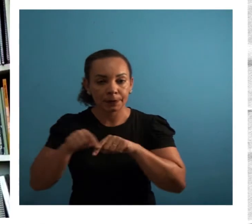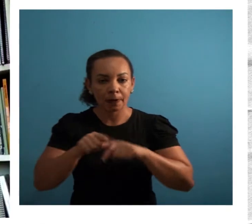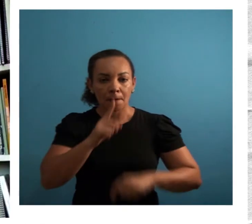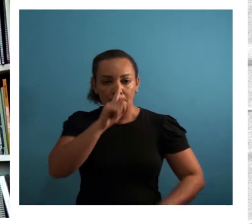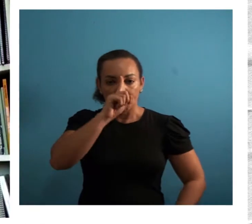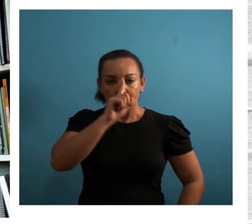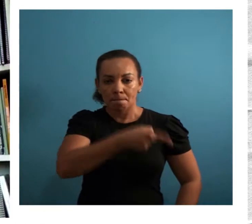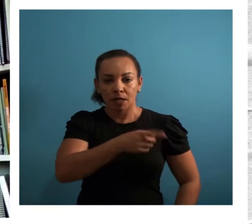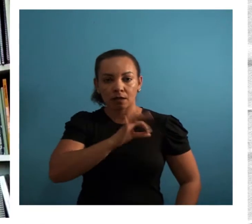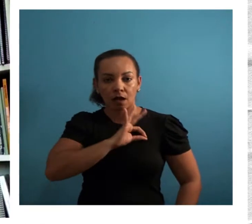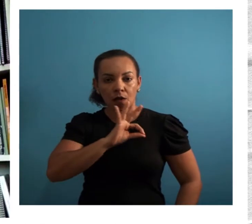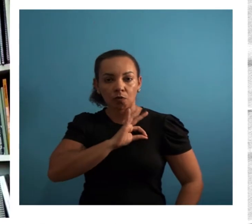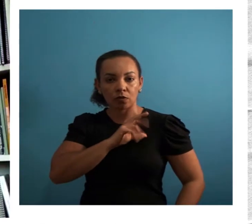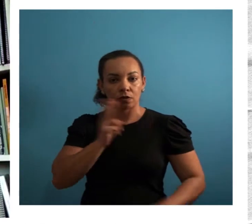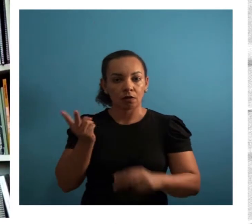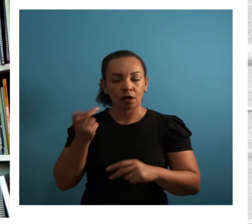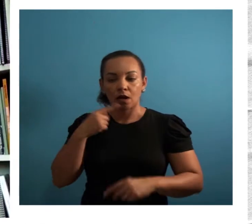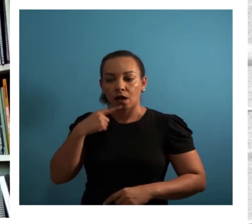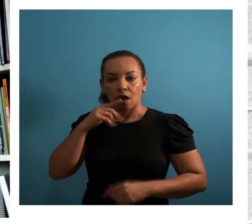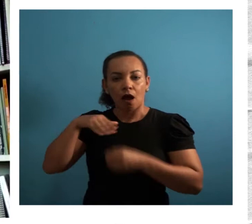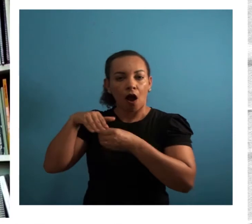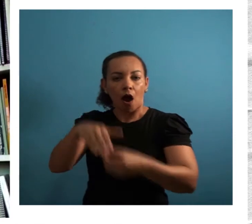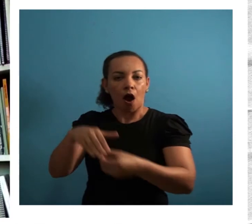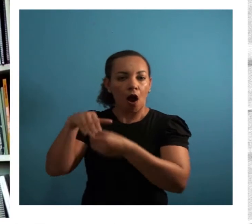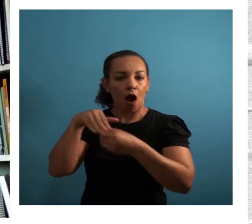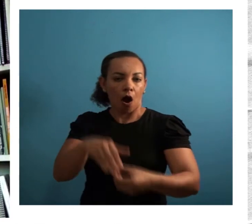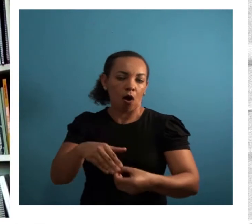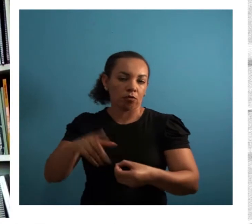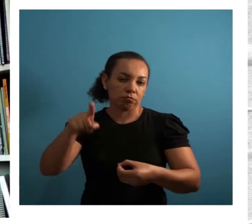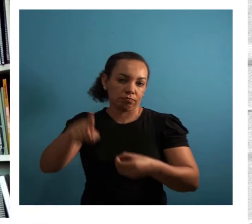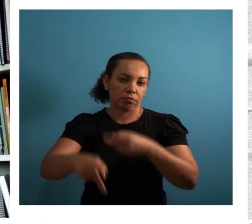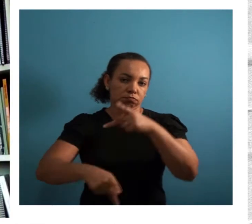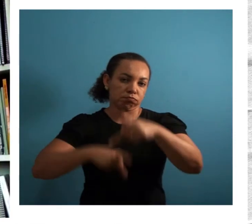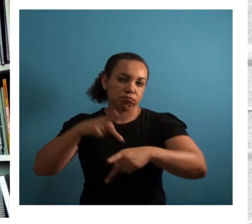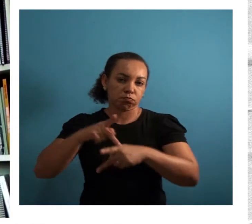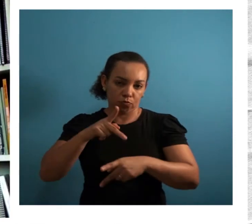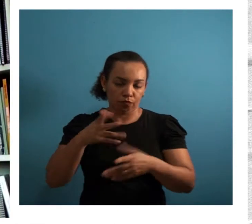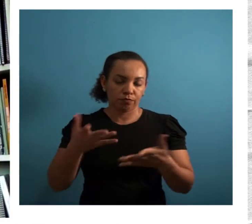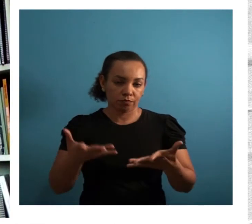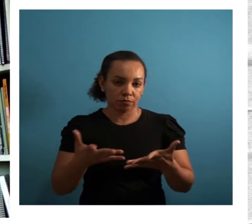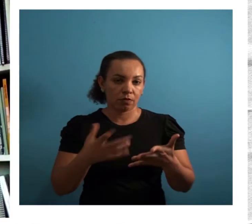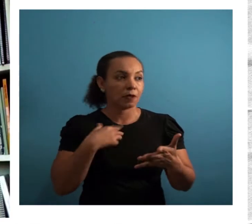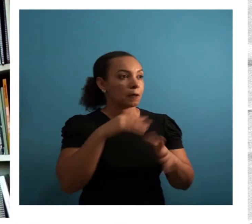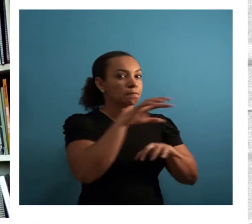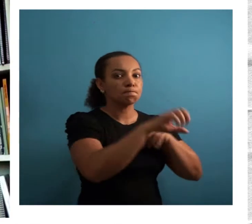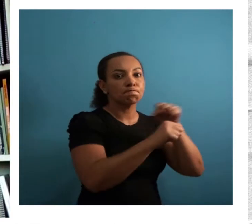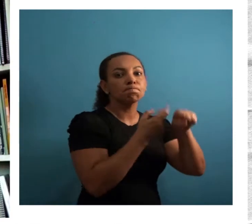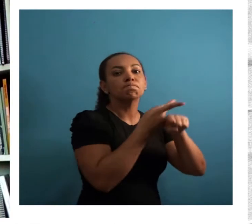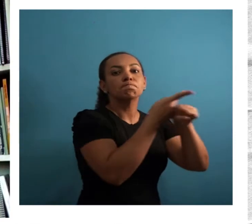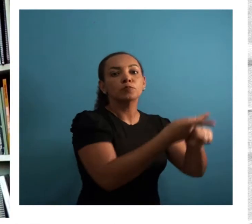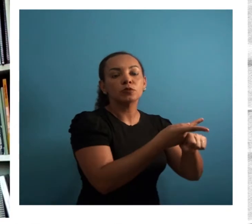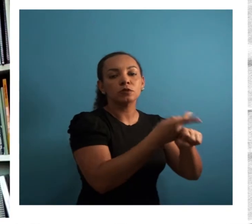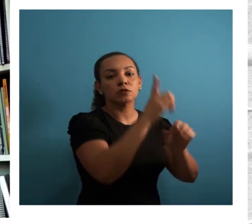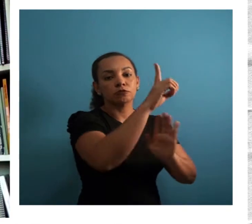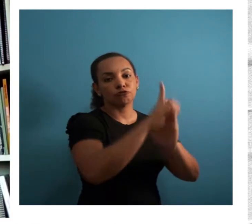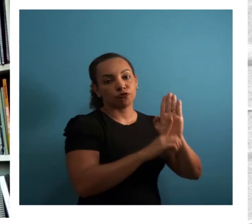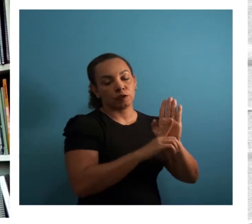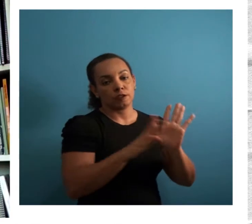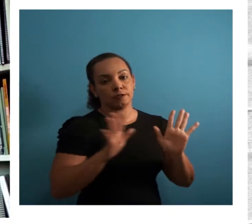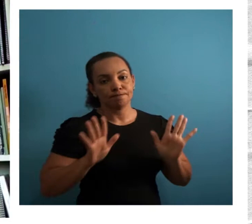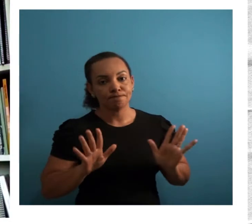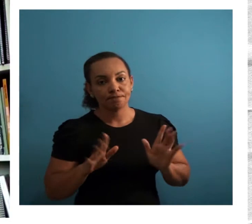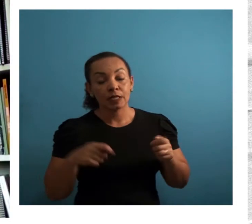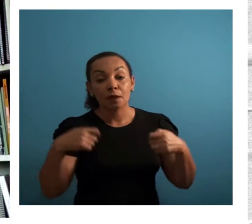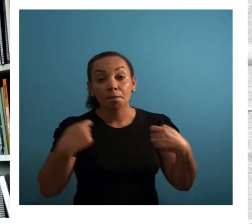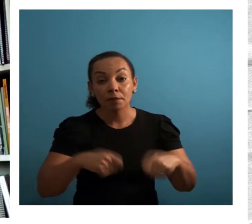a polícia para reprimir as forças populares que reivindicam seus direitos devemos